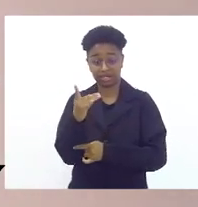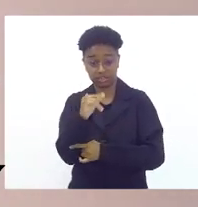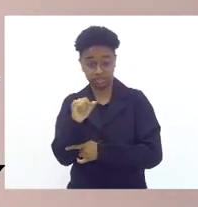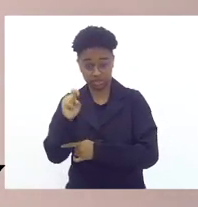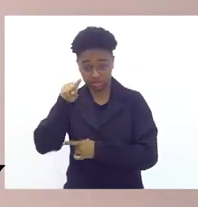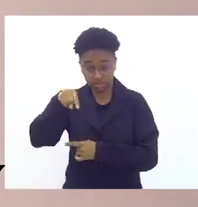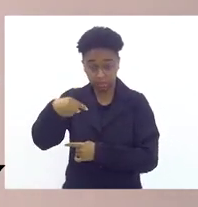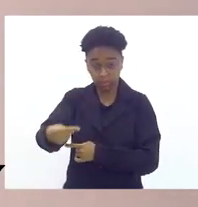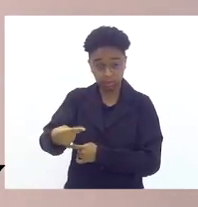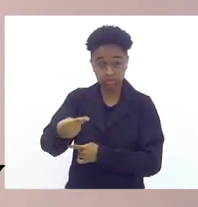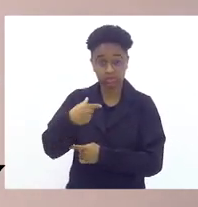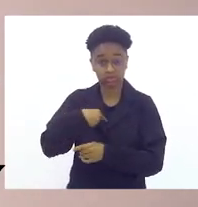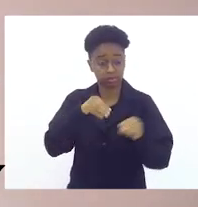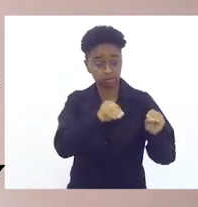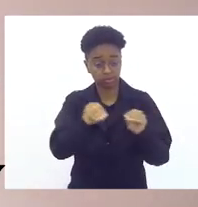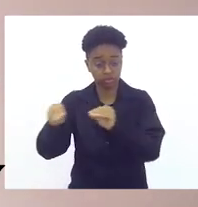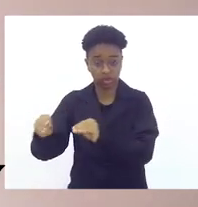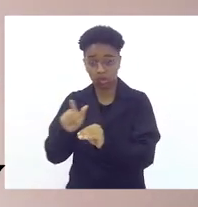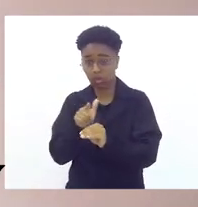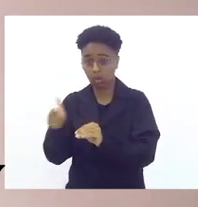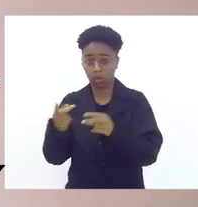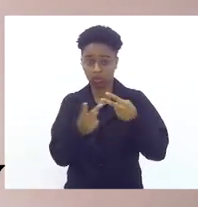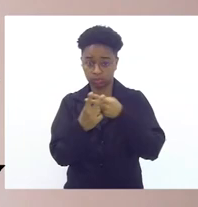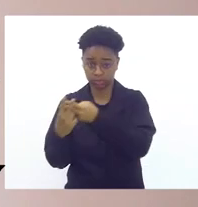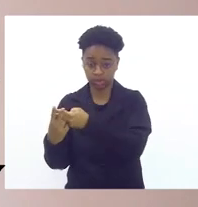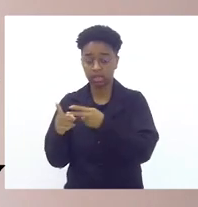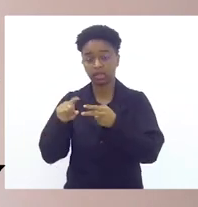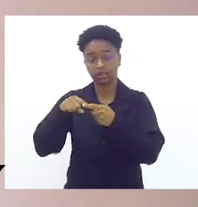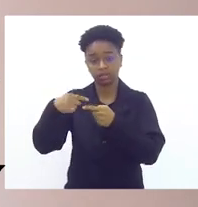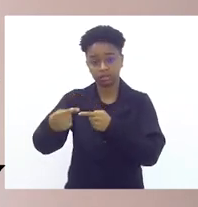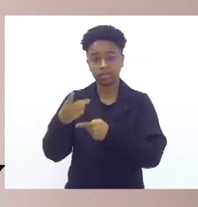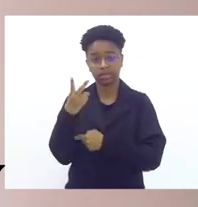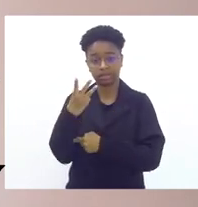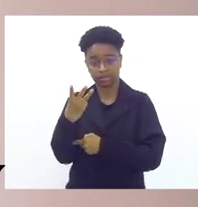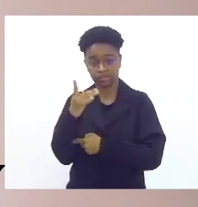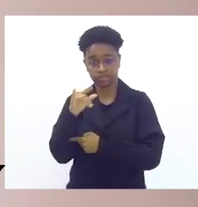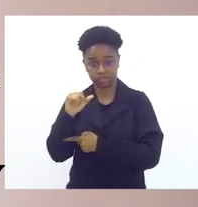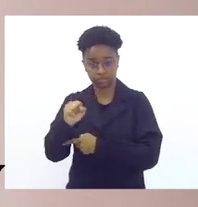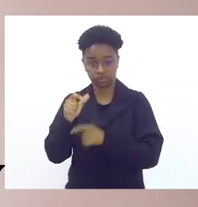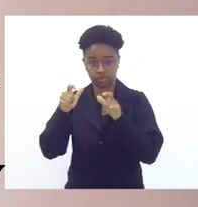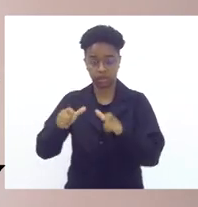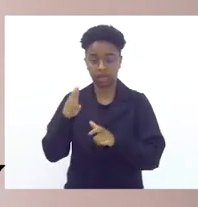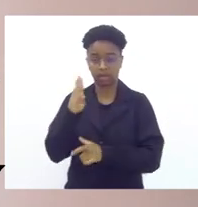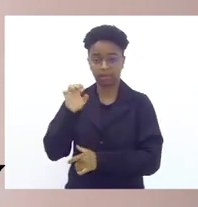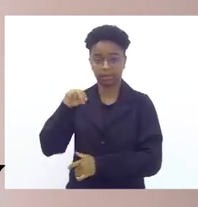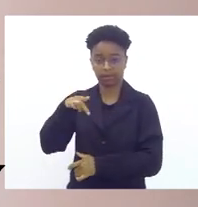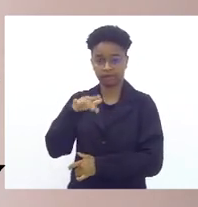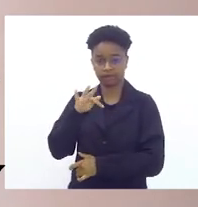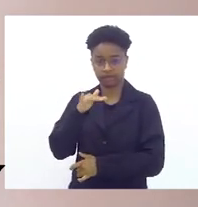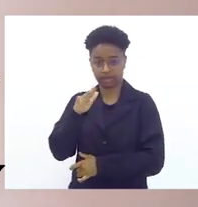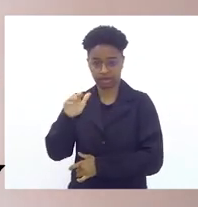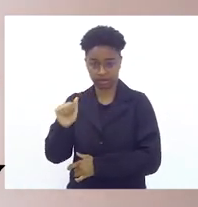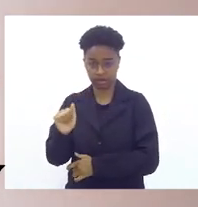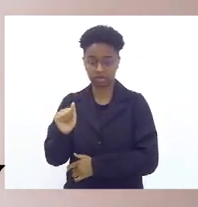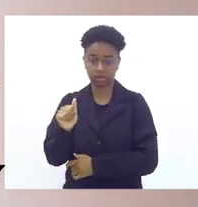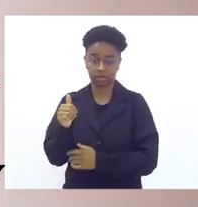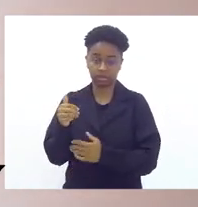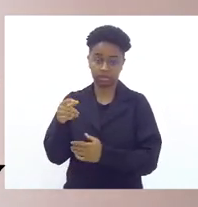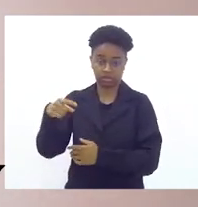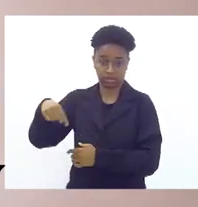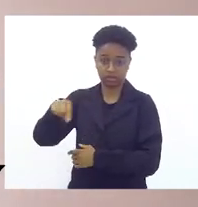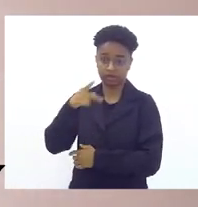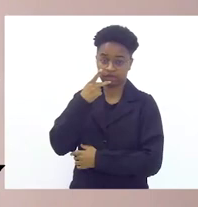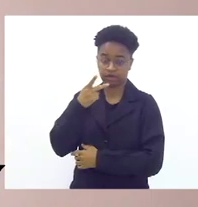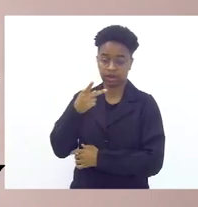presídio depois de mais ou menos três dias nesse presídio que é o de Benfica que é um preço de que eles dizem que